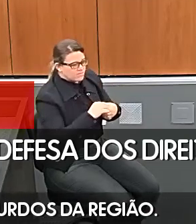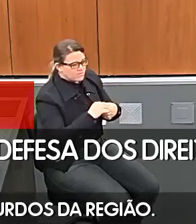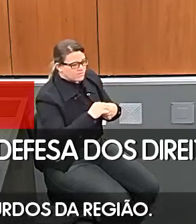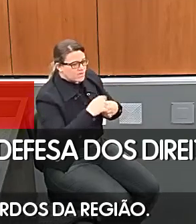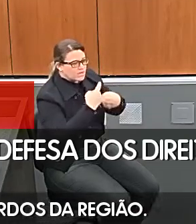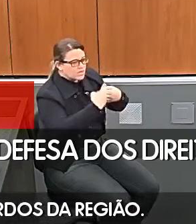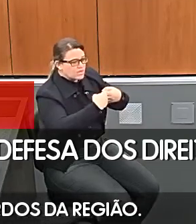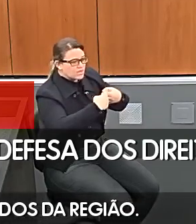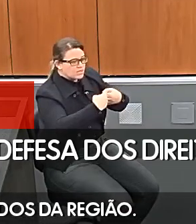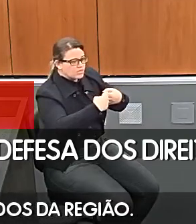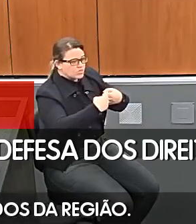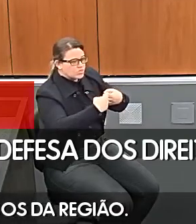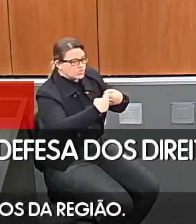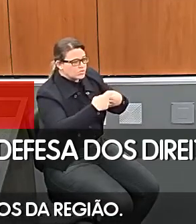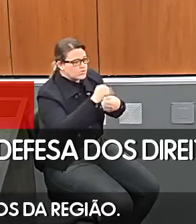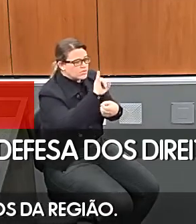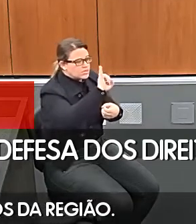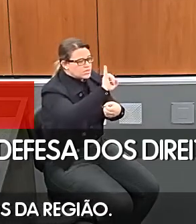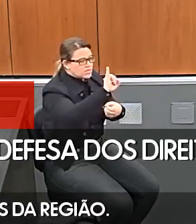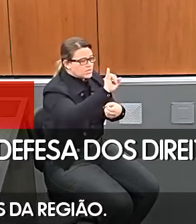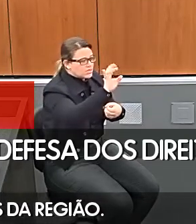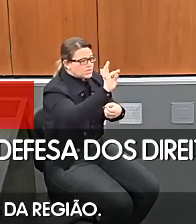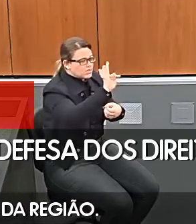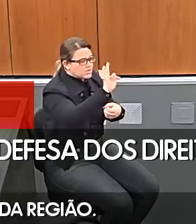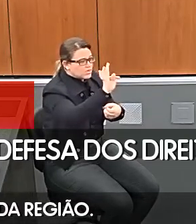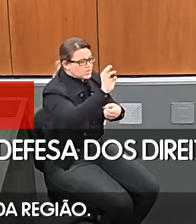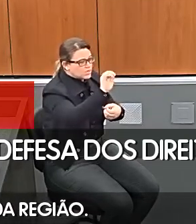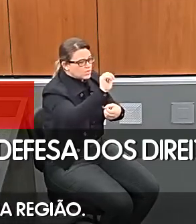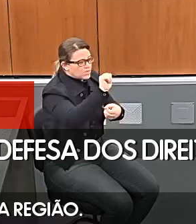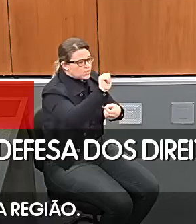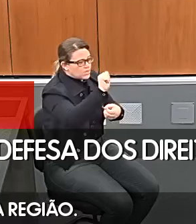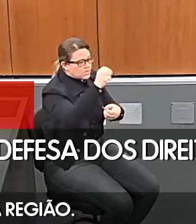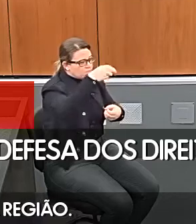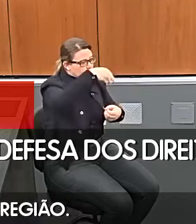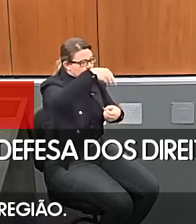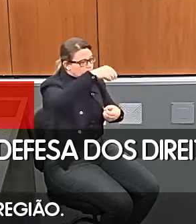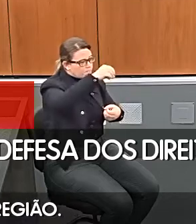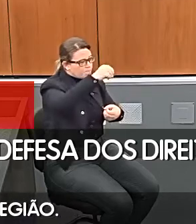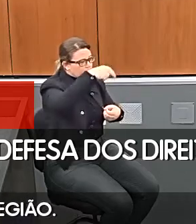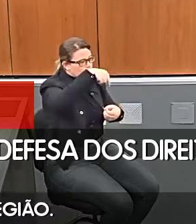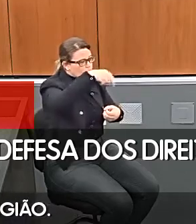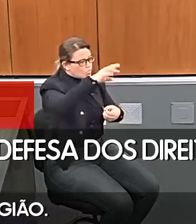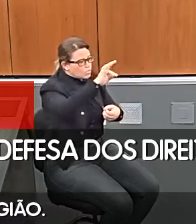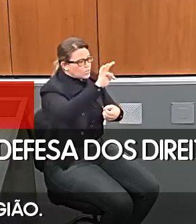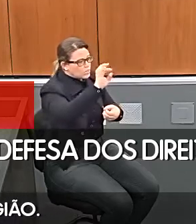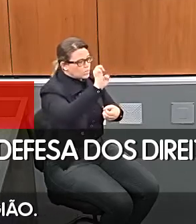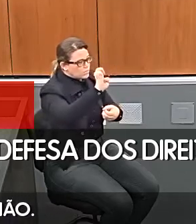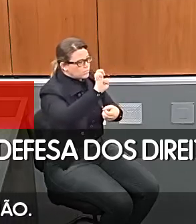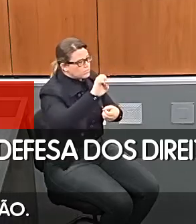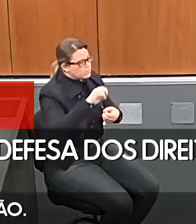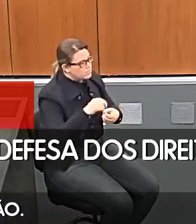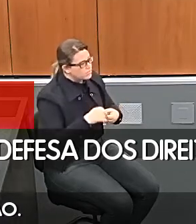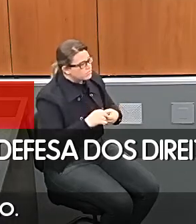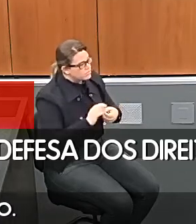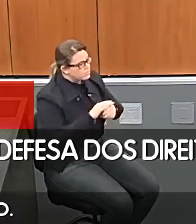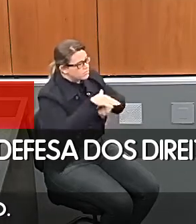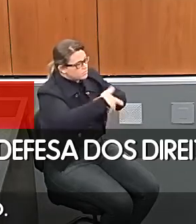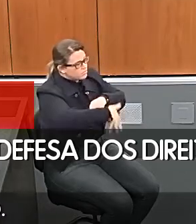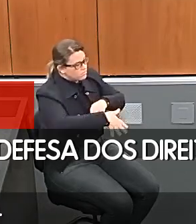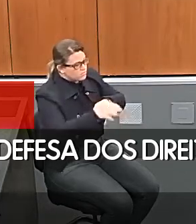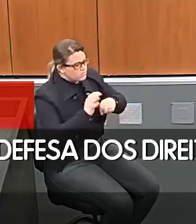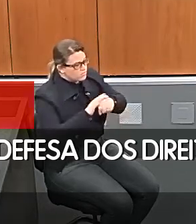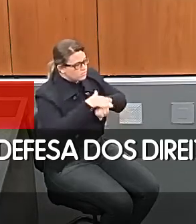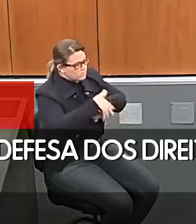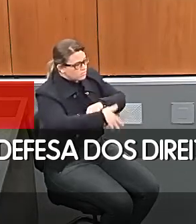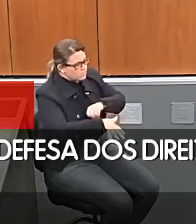obrigado pela participação dos senhores e da senhora vereadora também, a Ana, lá de Itamonte. Obrigado. Bom, eu queria voltar a